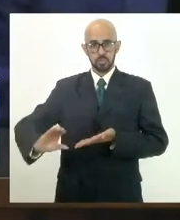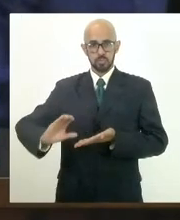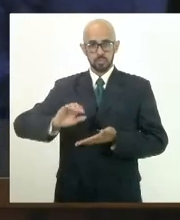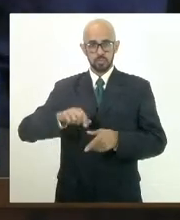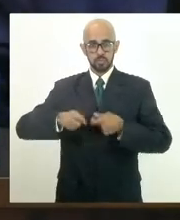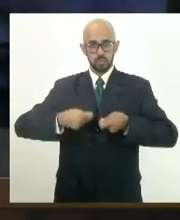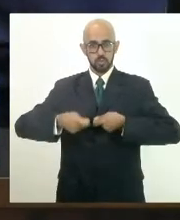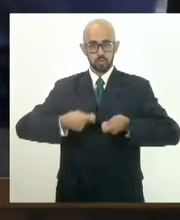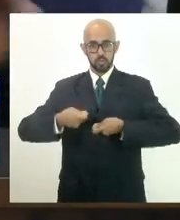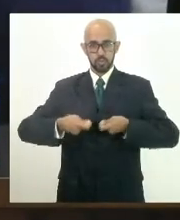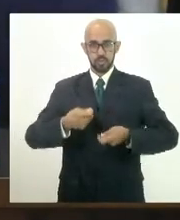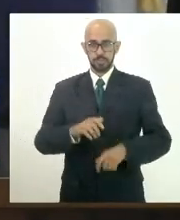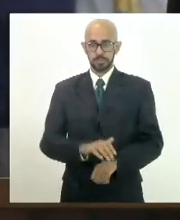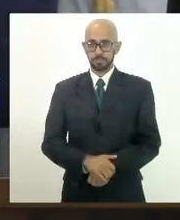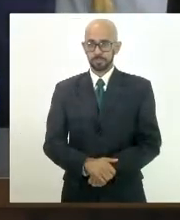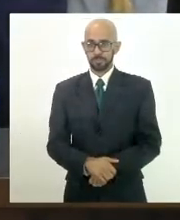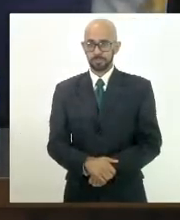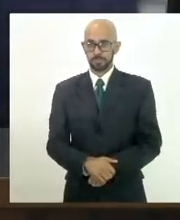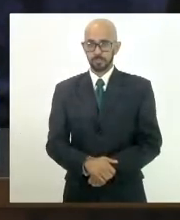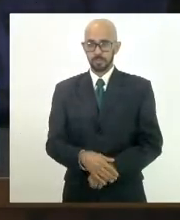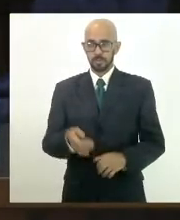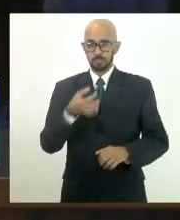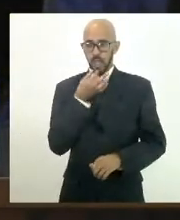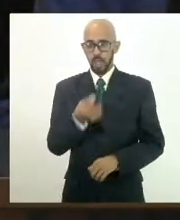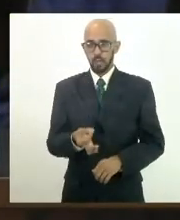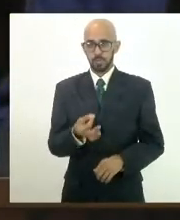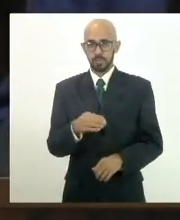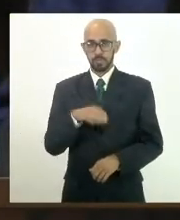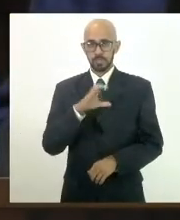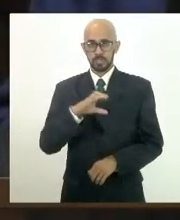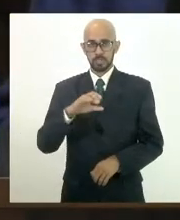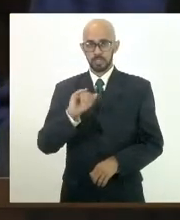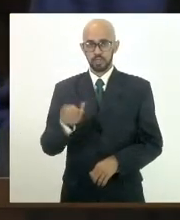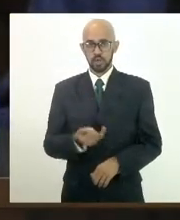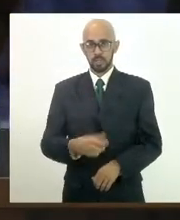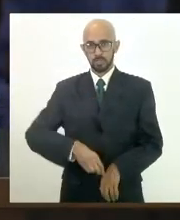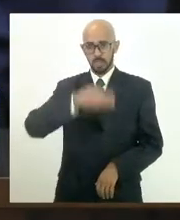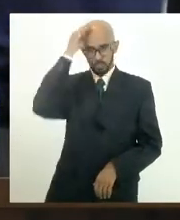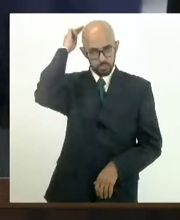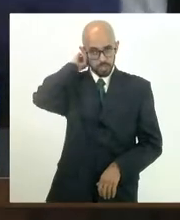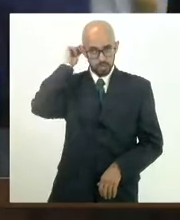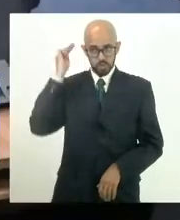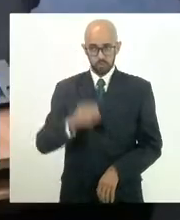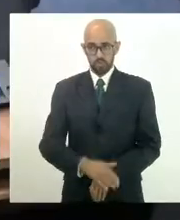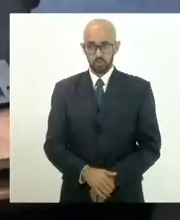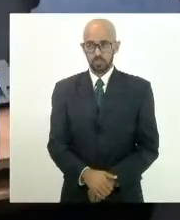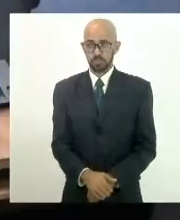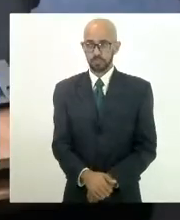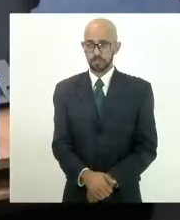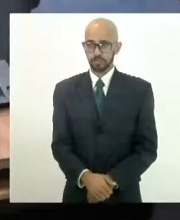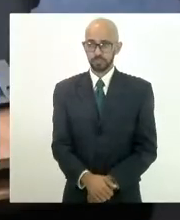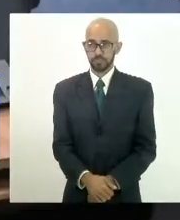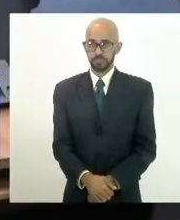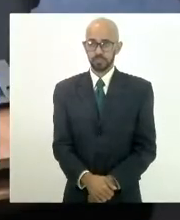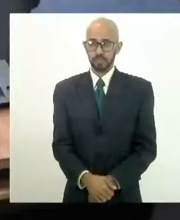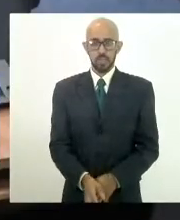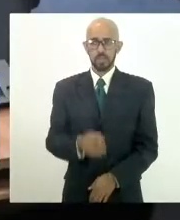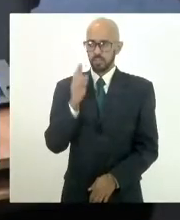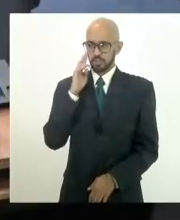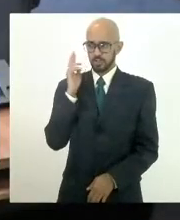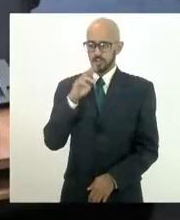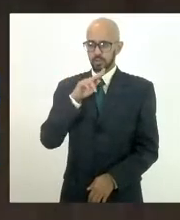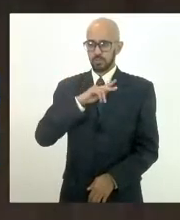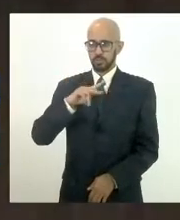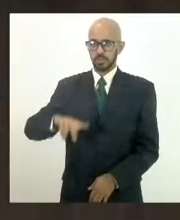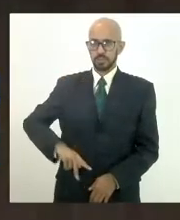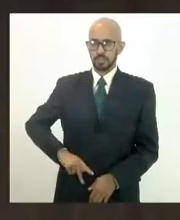controle. Para emitir pareceres pela comissão de Constituição, Justiça, deputado Márcio Pacheco. Sr. Presidente, pareceres